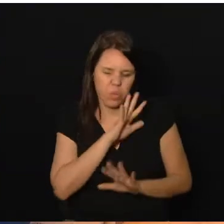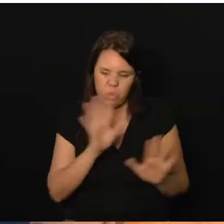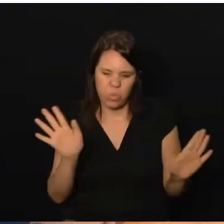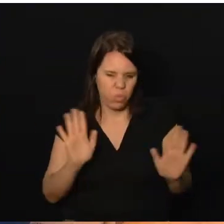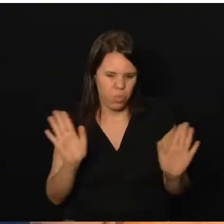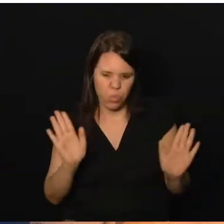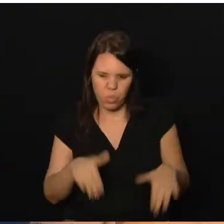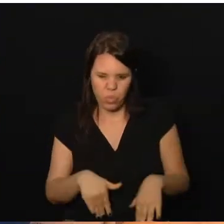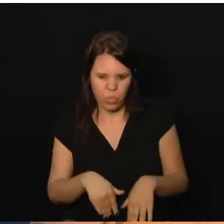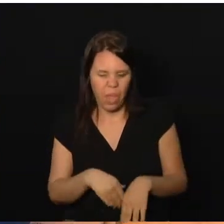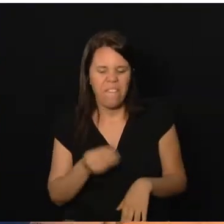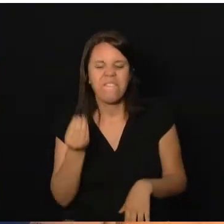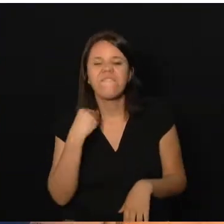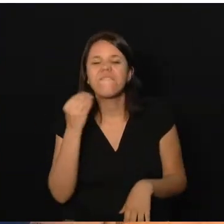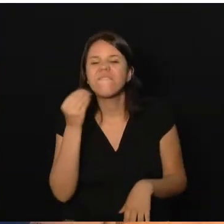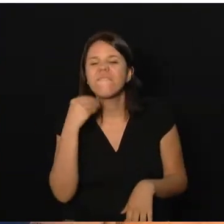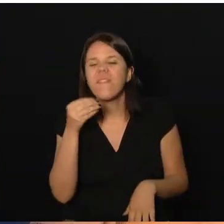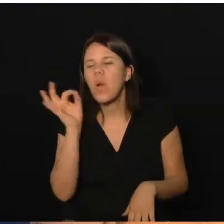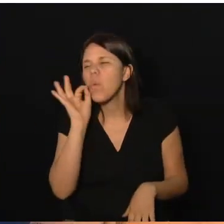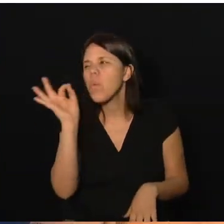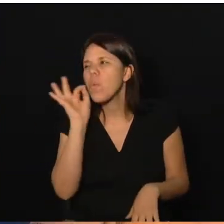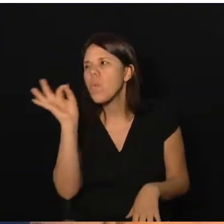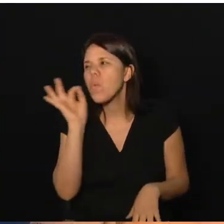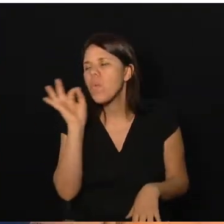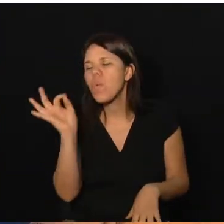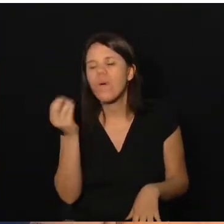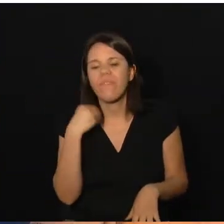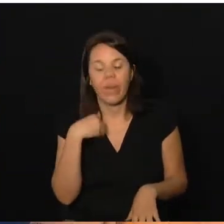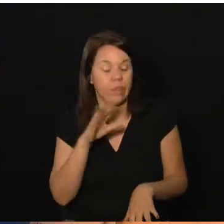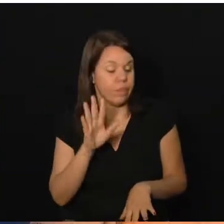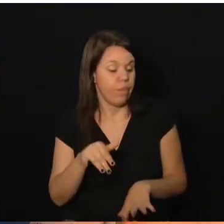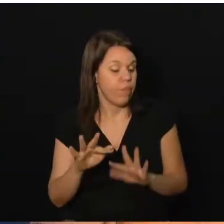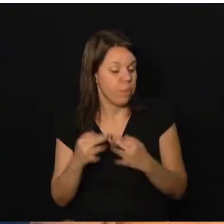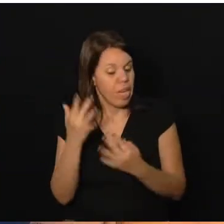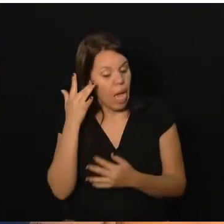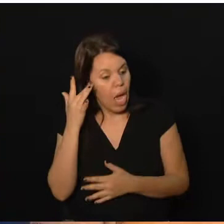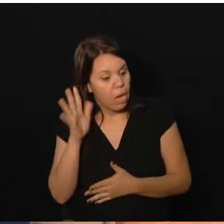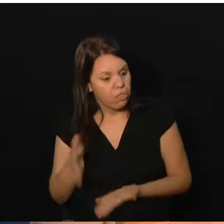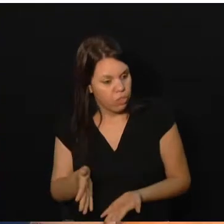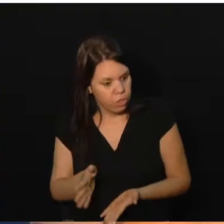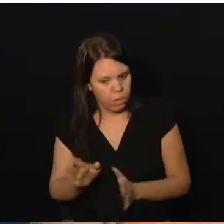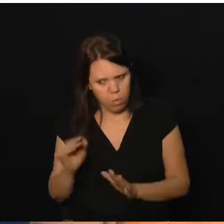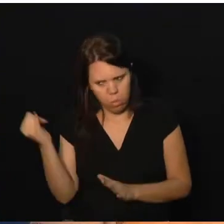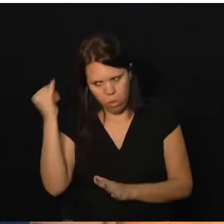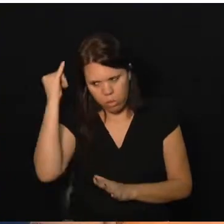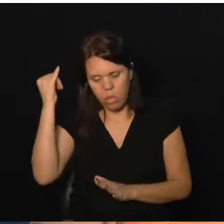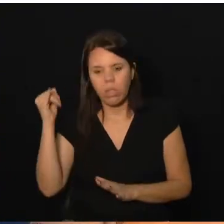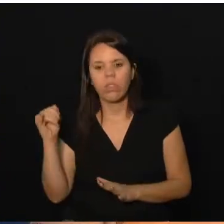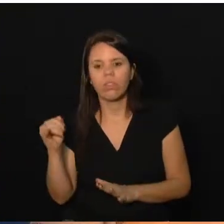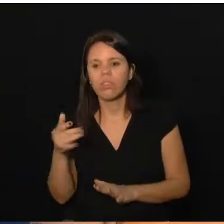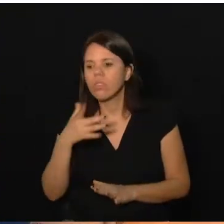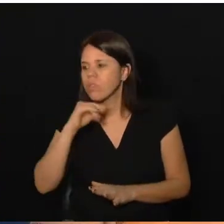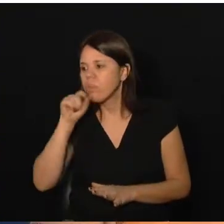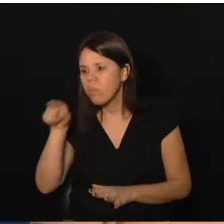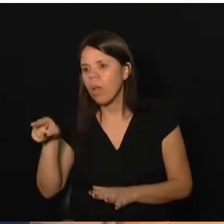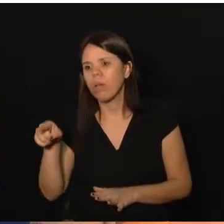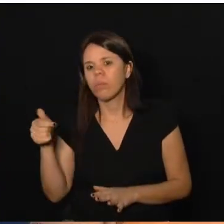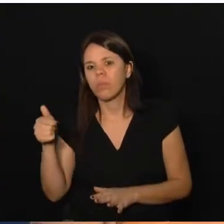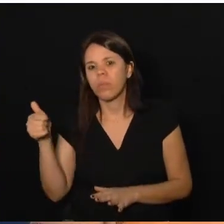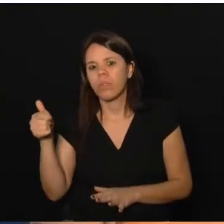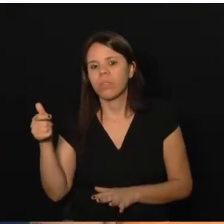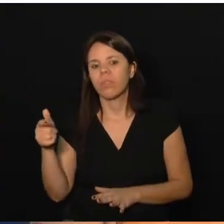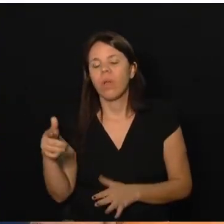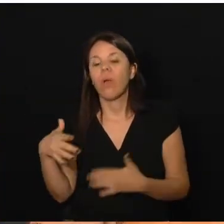vários argumentos, né? Então, é importante esse pai, em primeiro lugar, saber quais